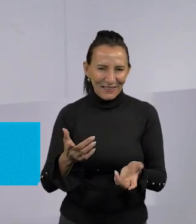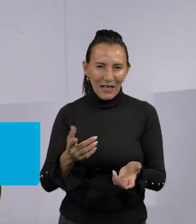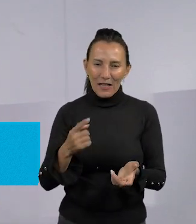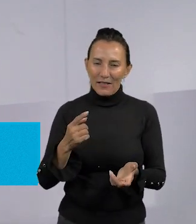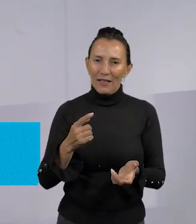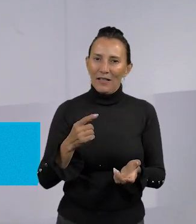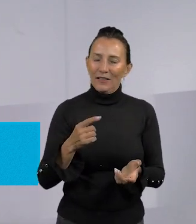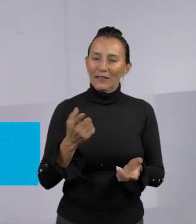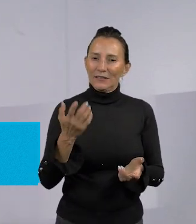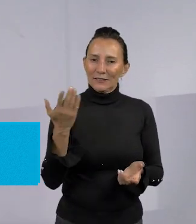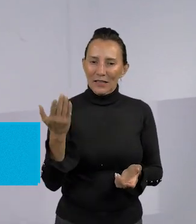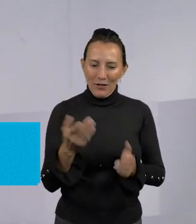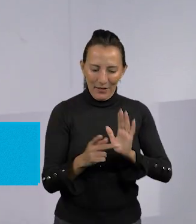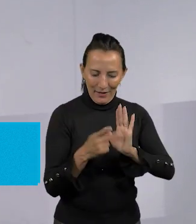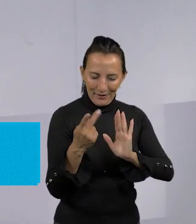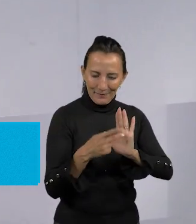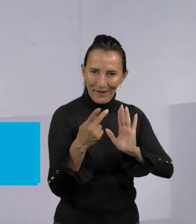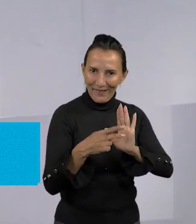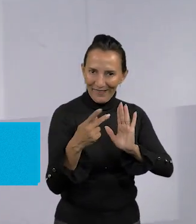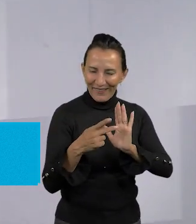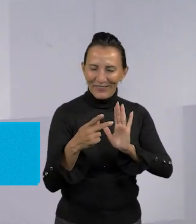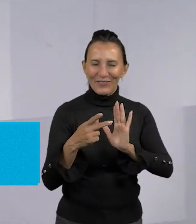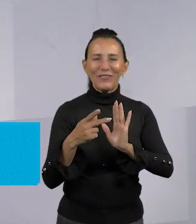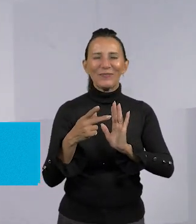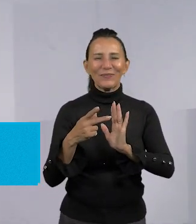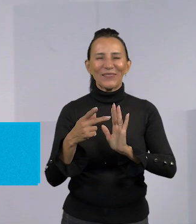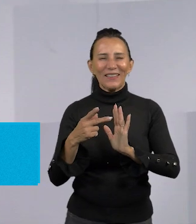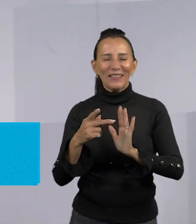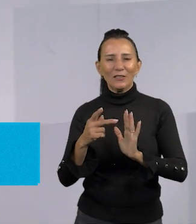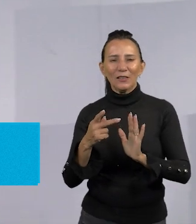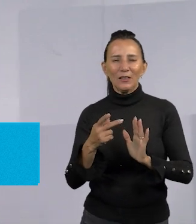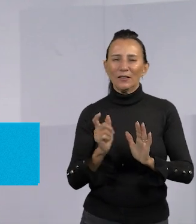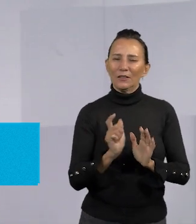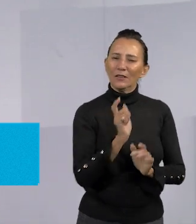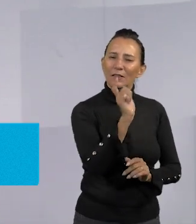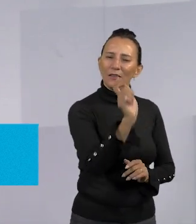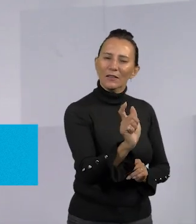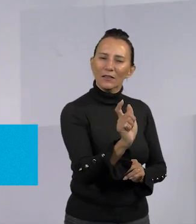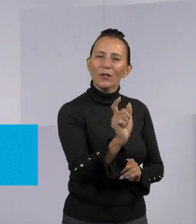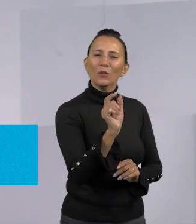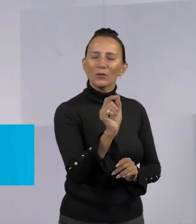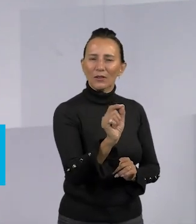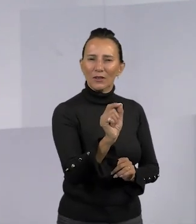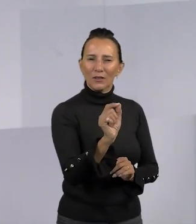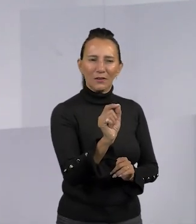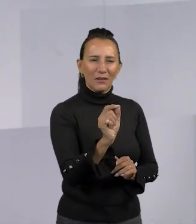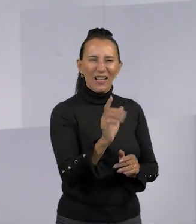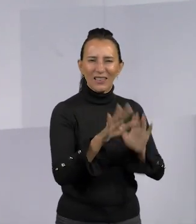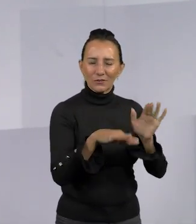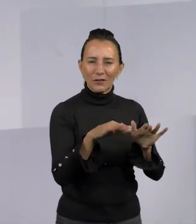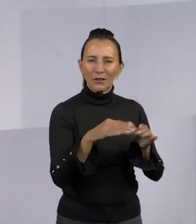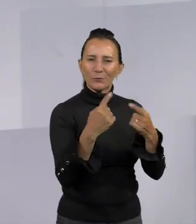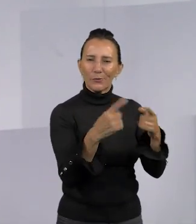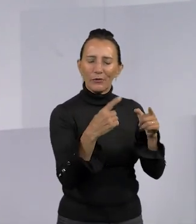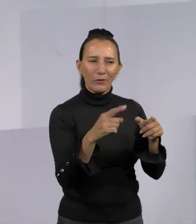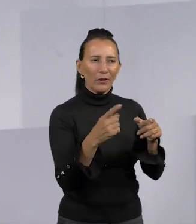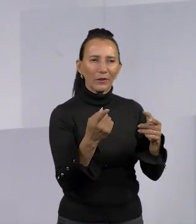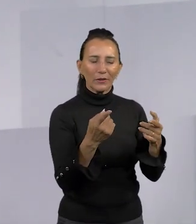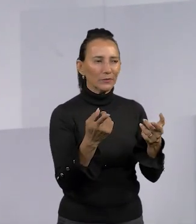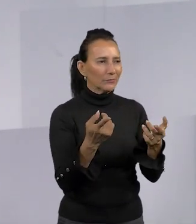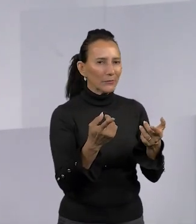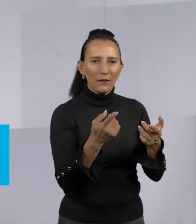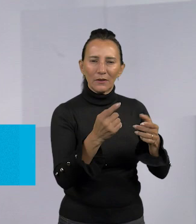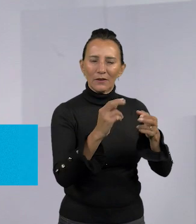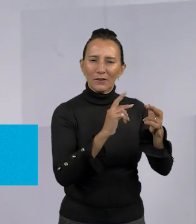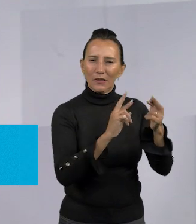da da boca para produzir eh quebras de relacionamentos saem da boca